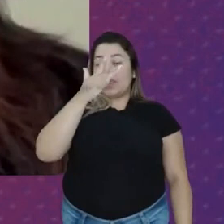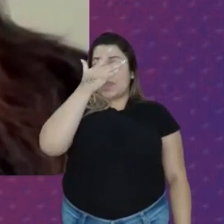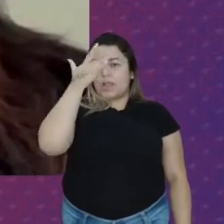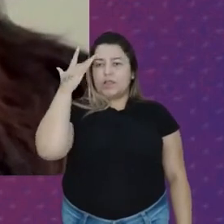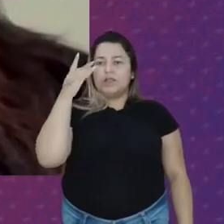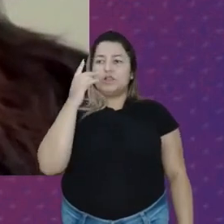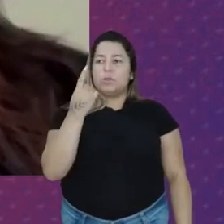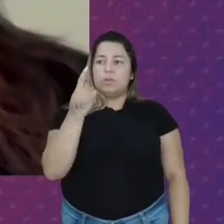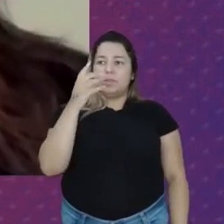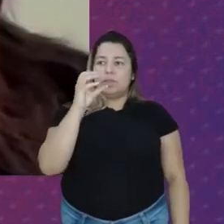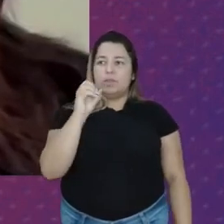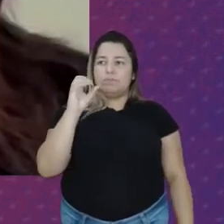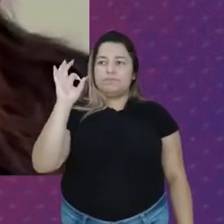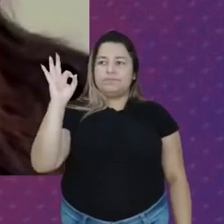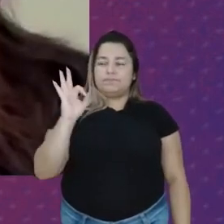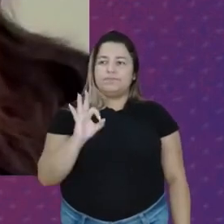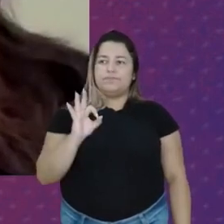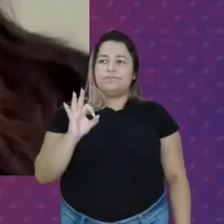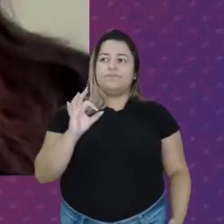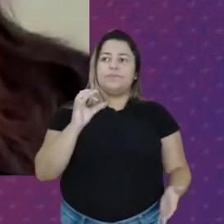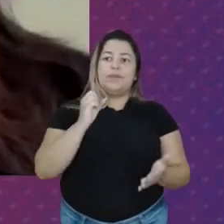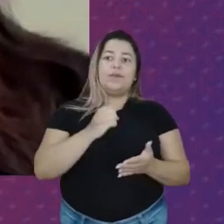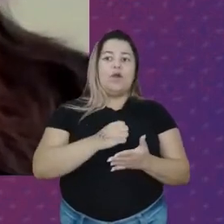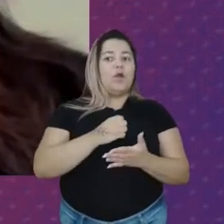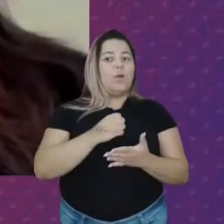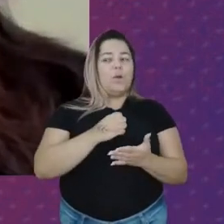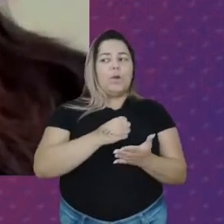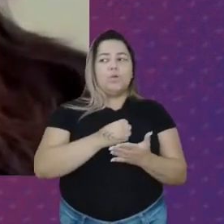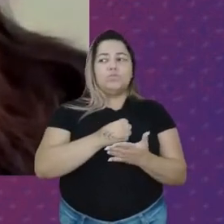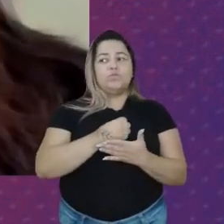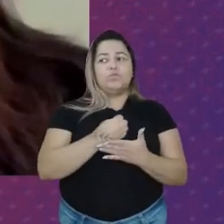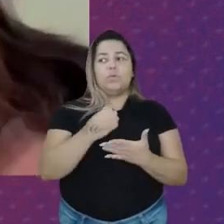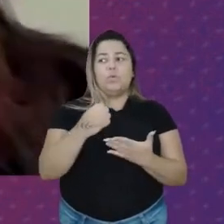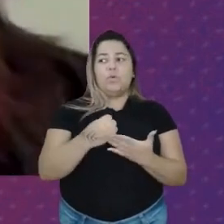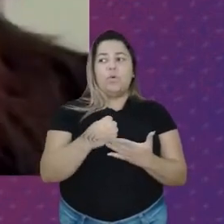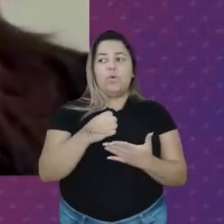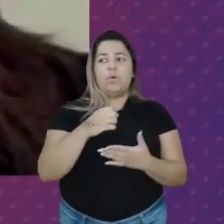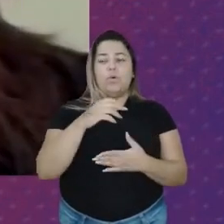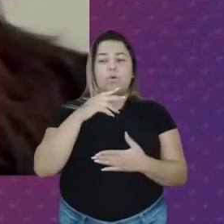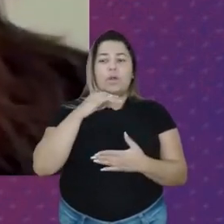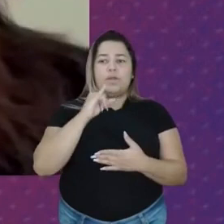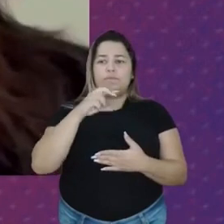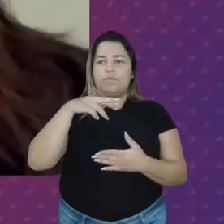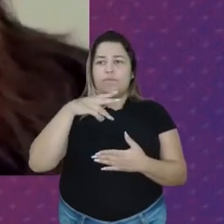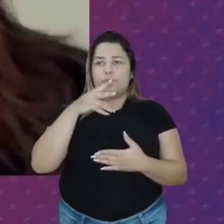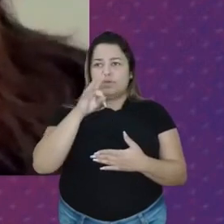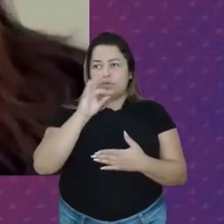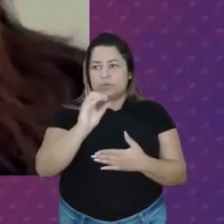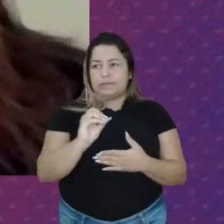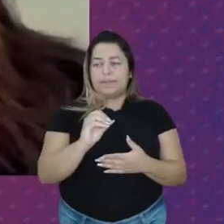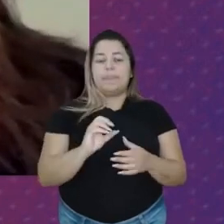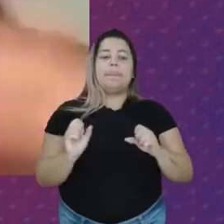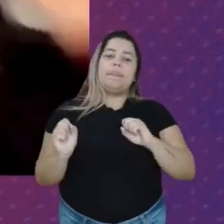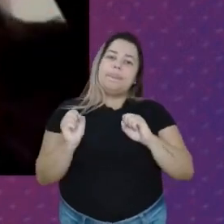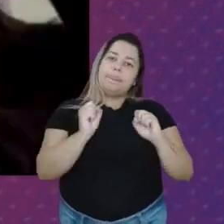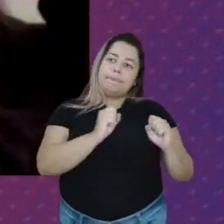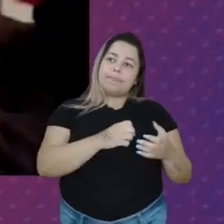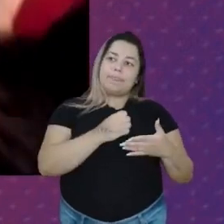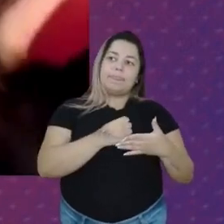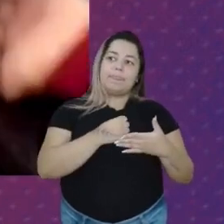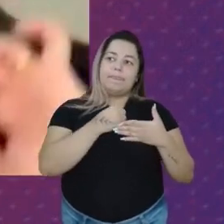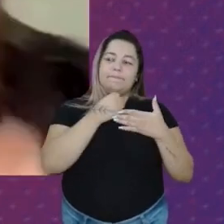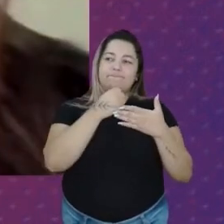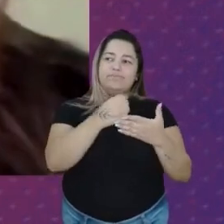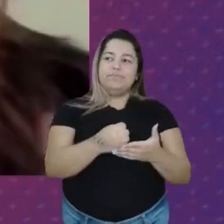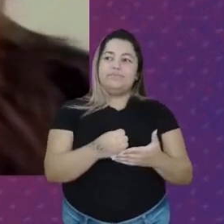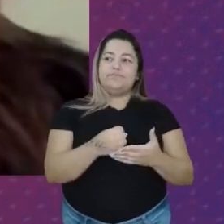até 10% do que elas declararam no imposto de renda no ano anterior. E é o total, tá? Elas podem doar, assim, se elas